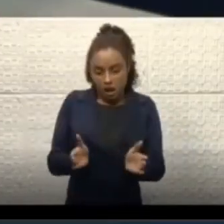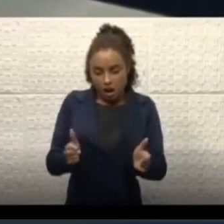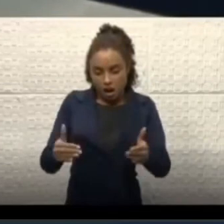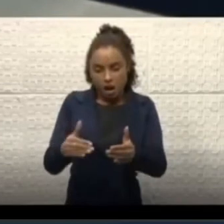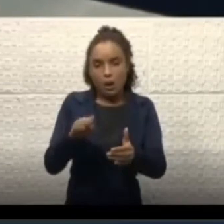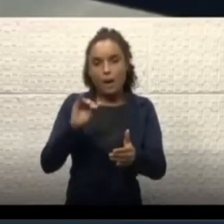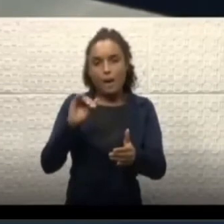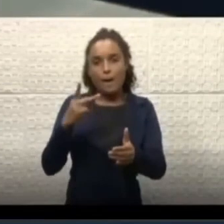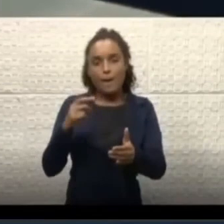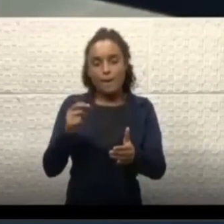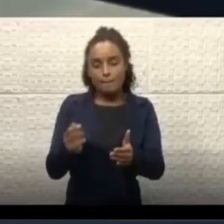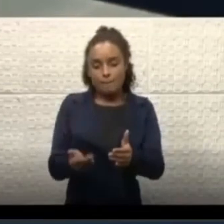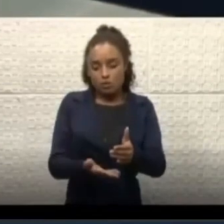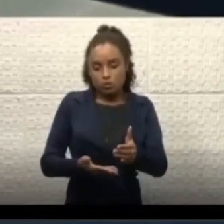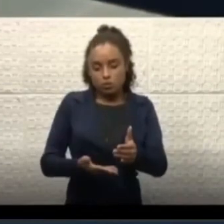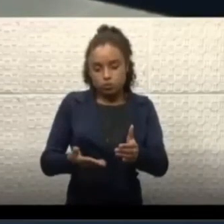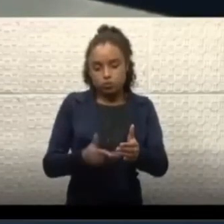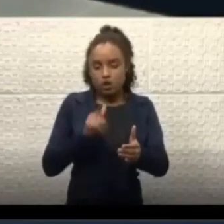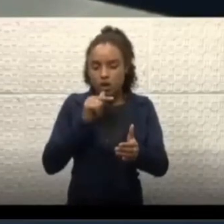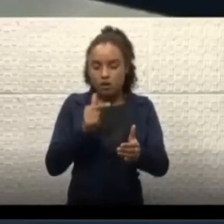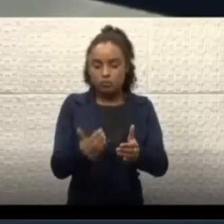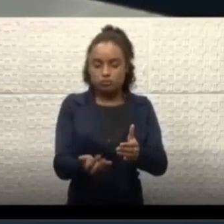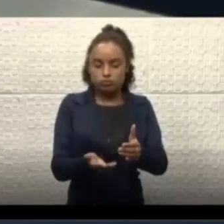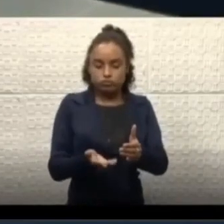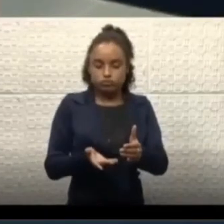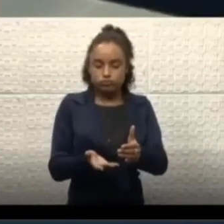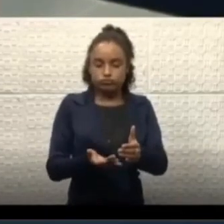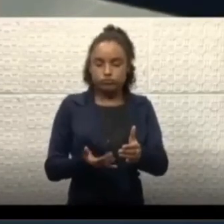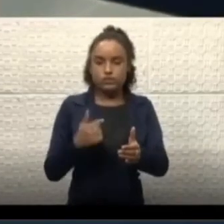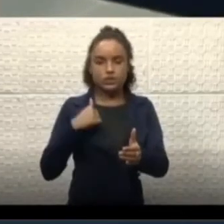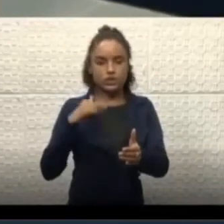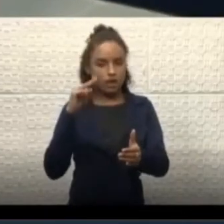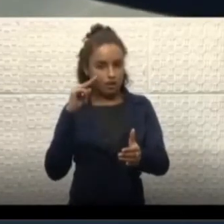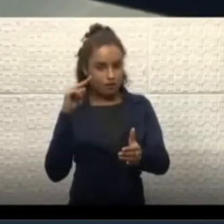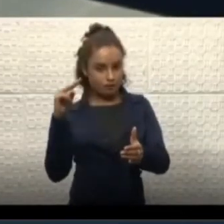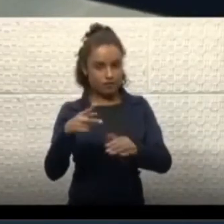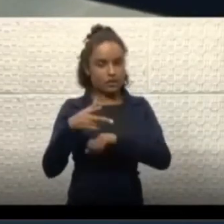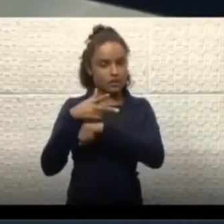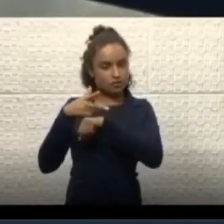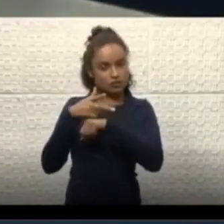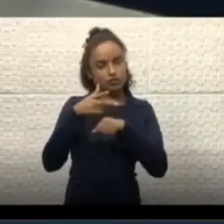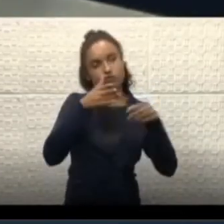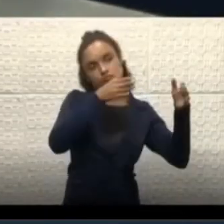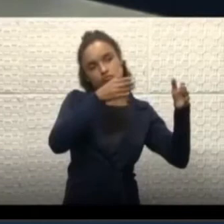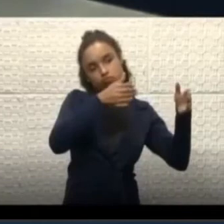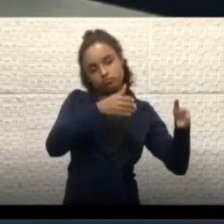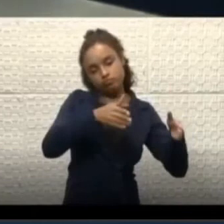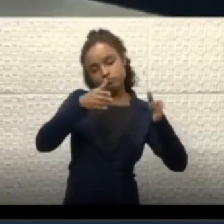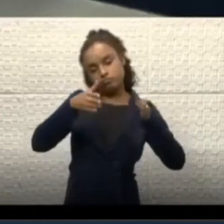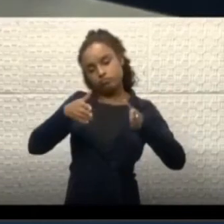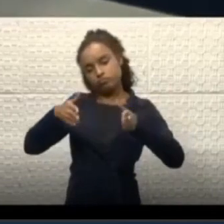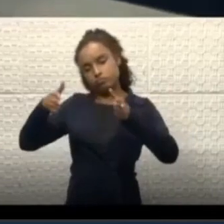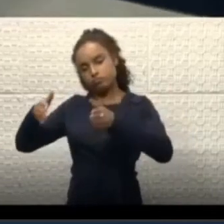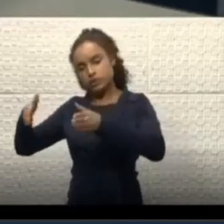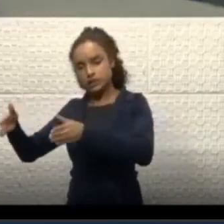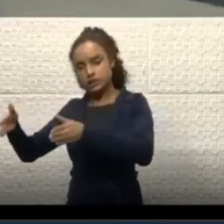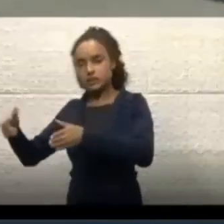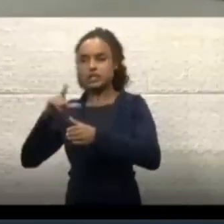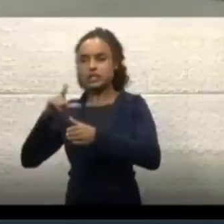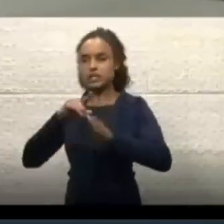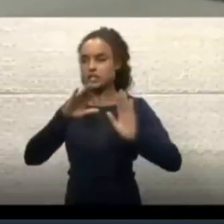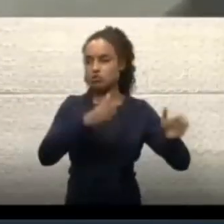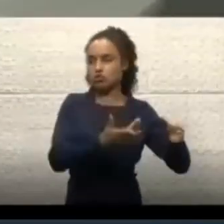para facilitar depois a diluição. Aqui aí nós estamos mostrando no vídeo, então estou fazendo em etapas. Então já coloquei, deu